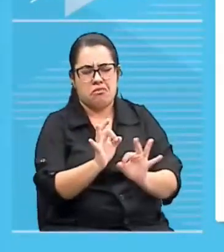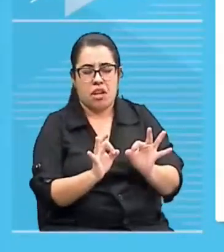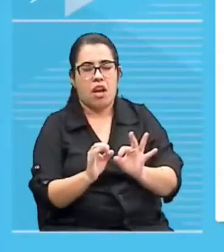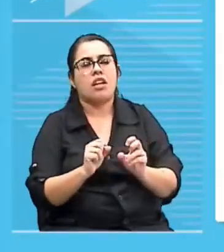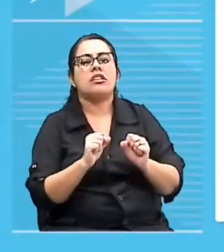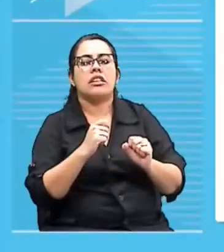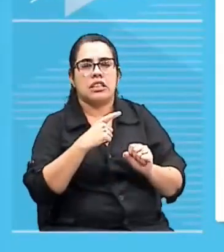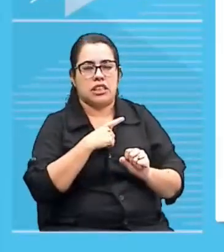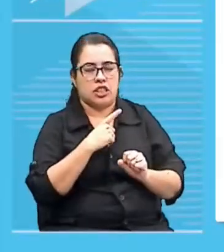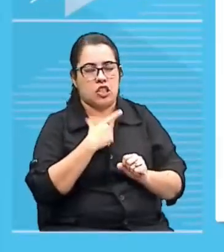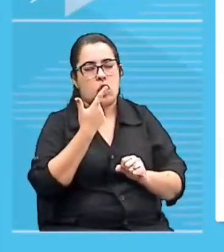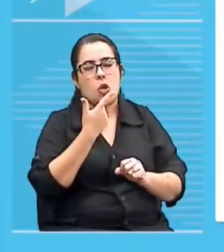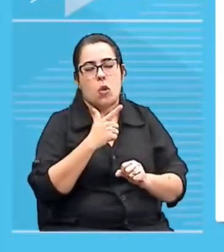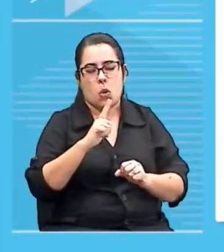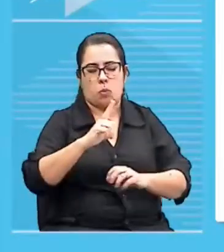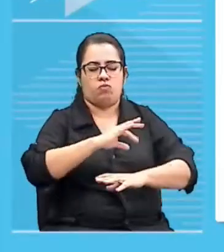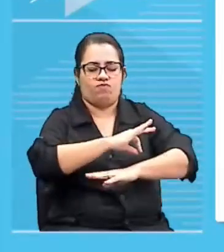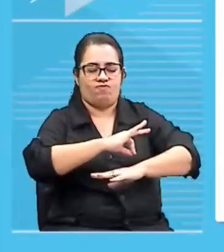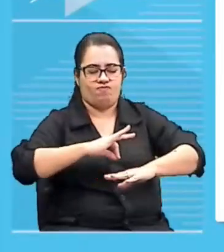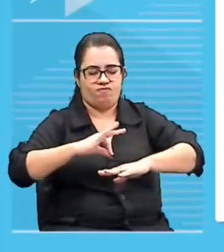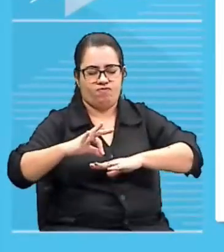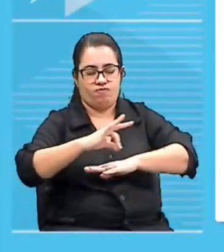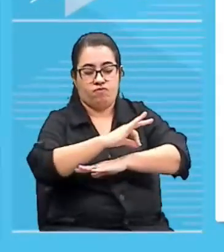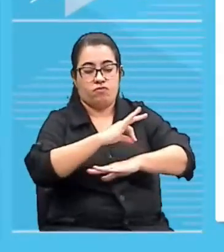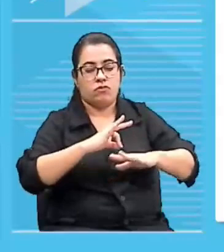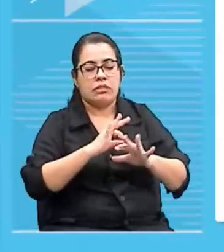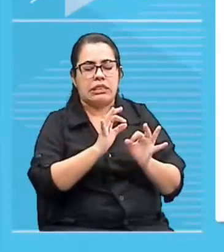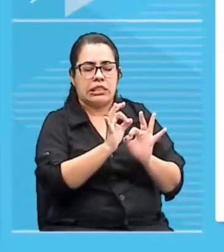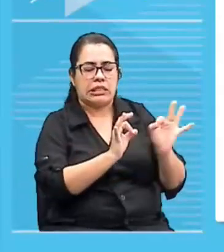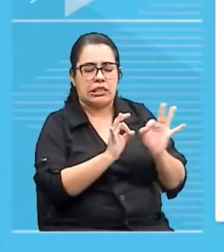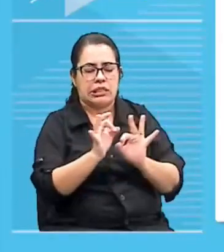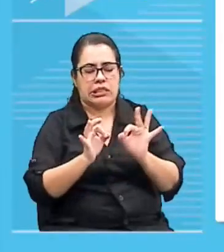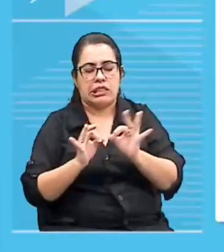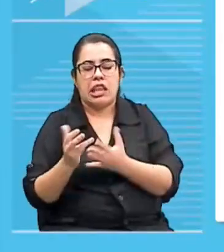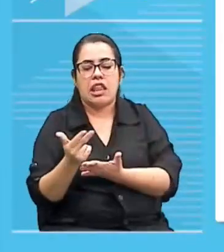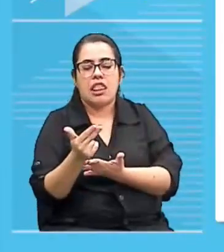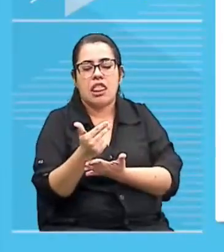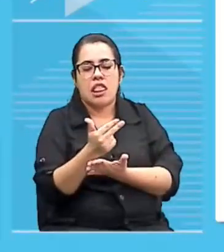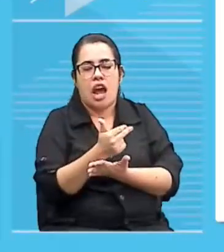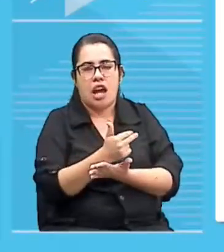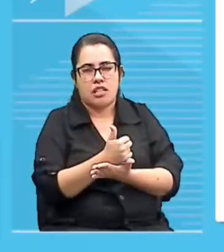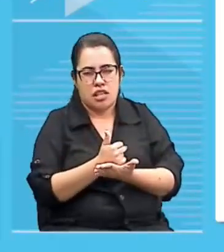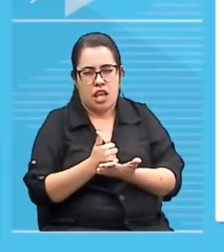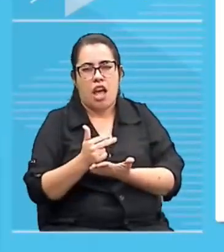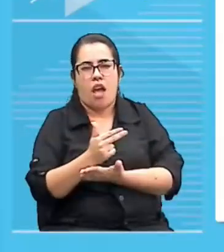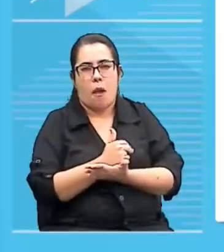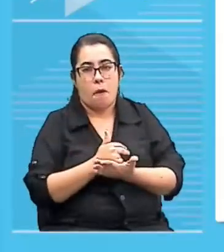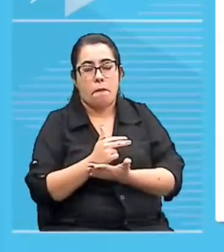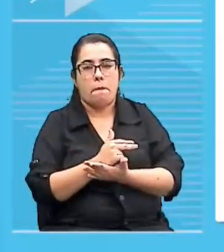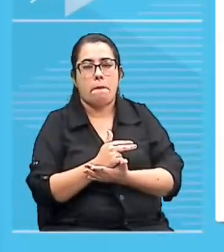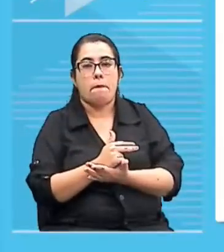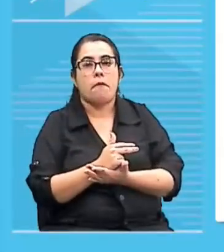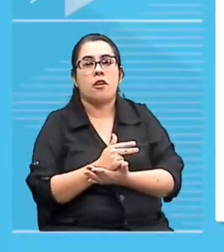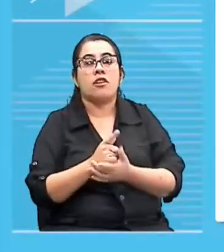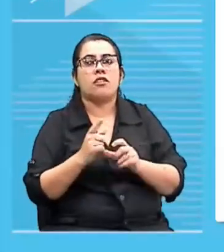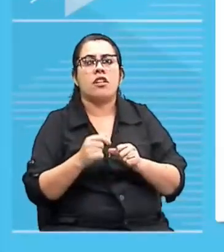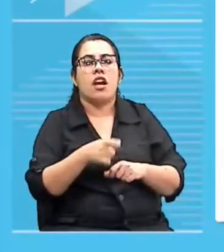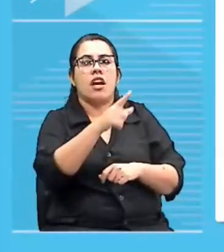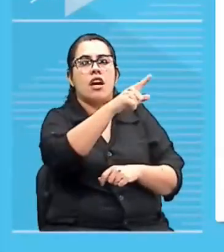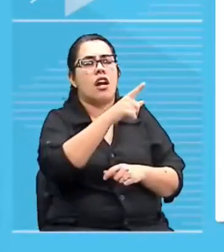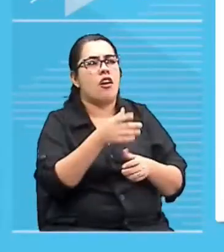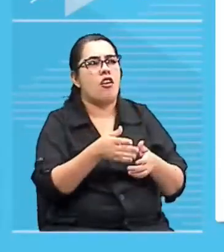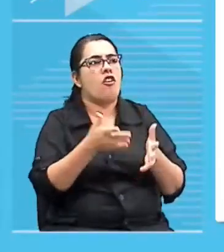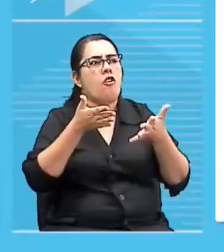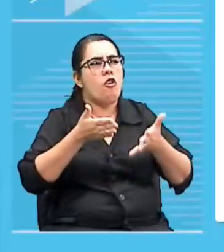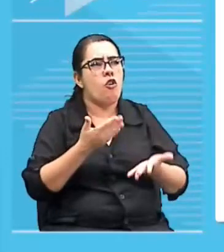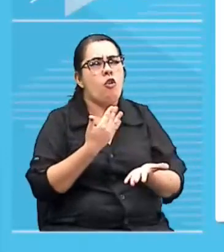existe um design, existe um arquiteto, existe uma pessoa que faz o desenho e ela bota para imprimir essa máquina.